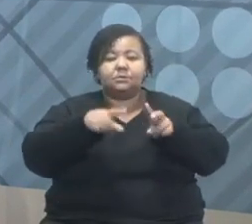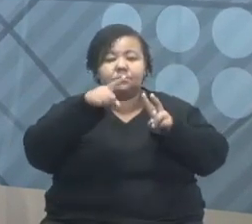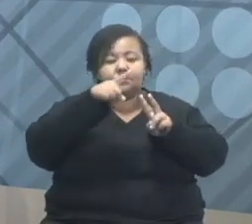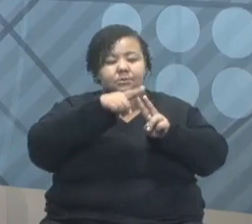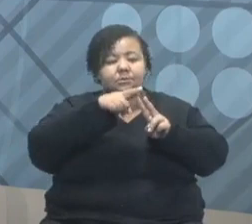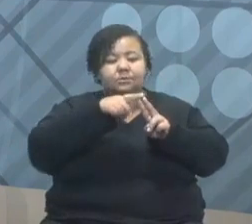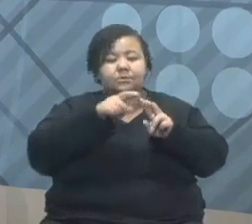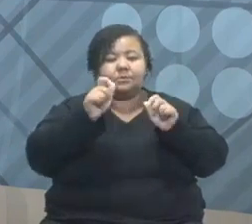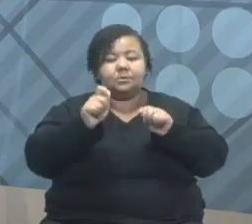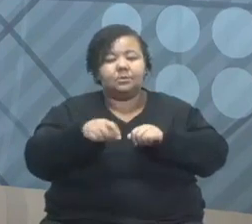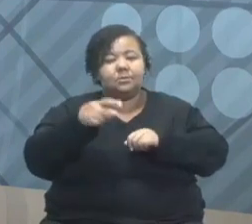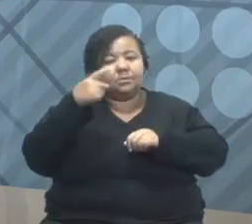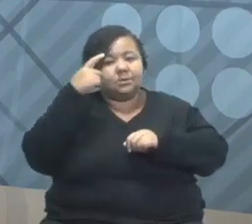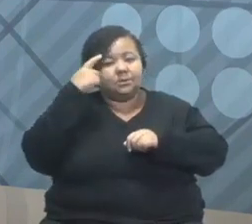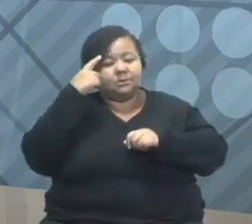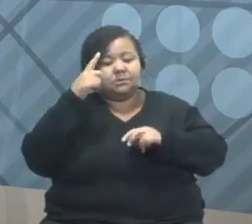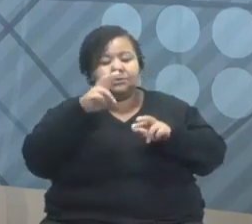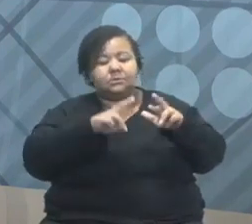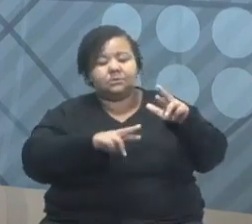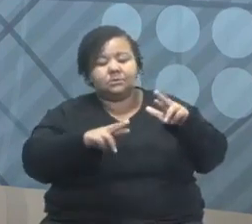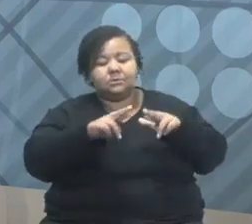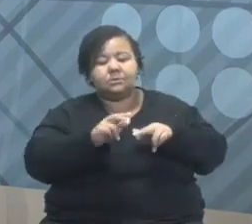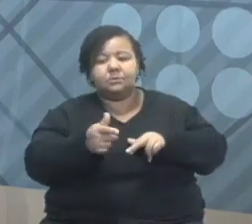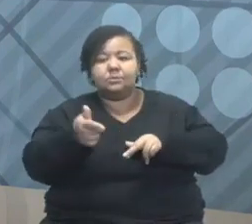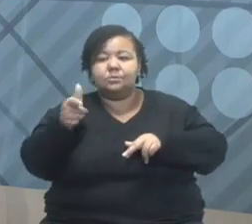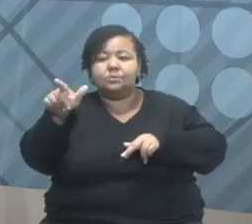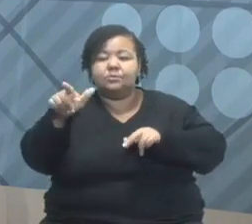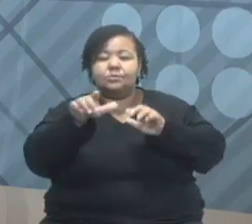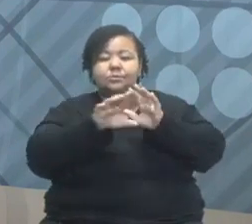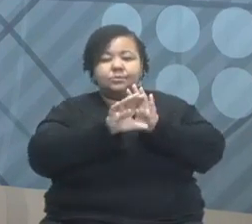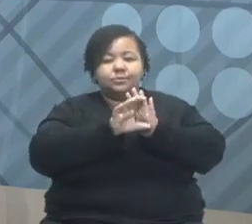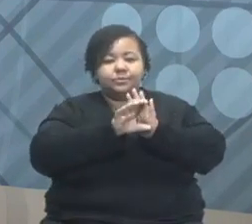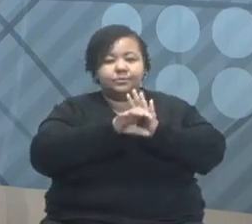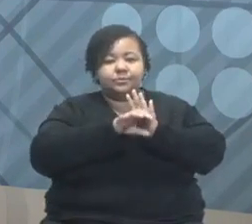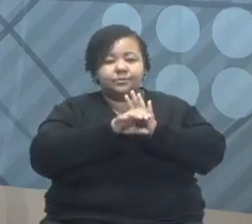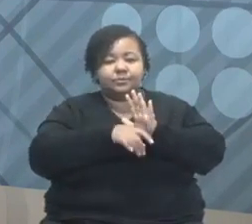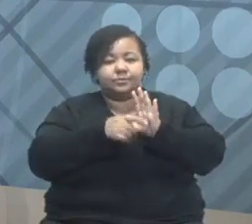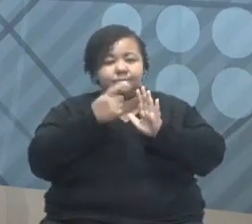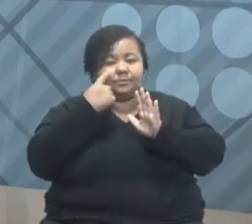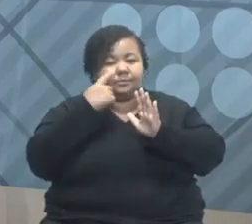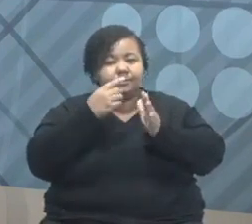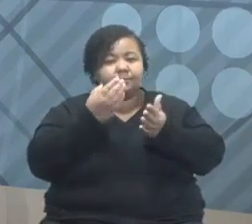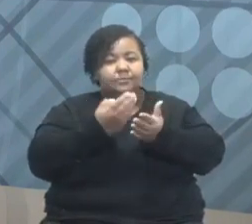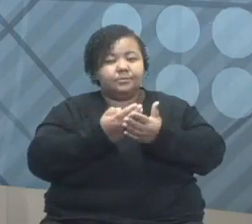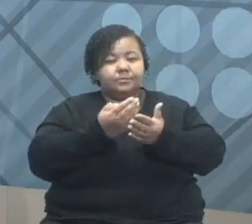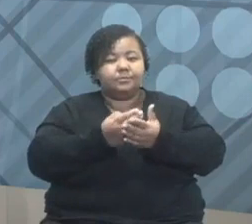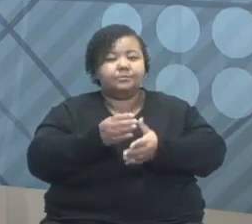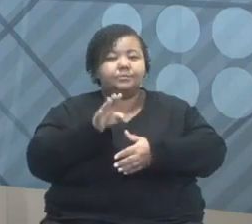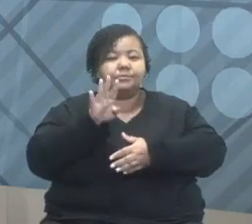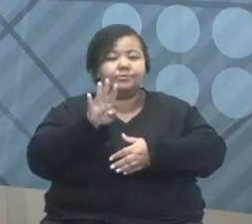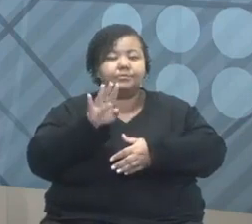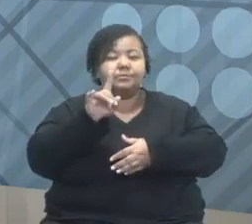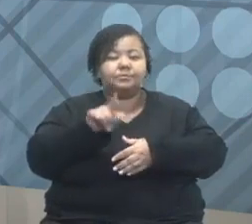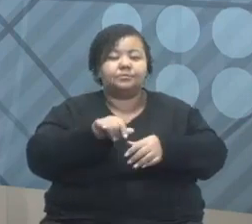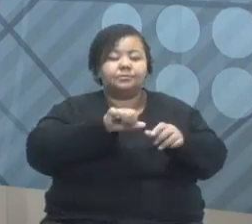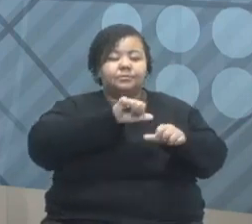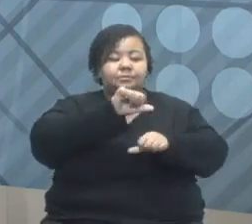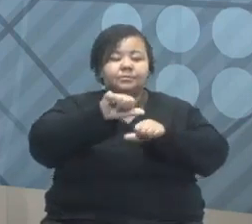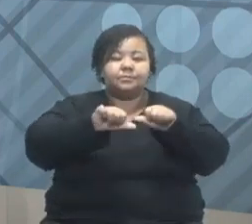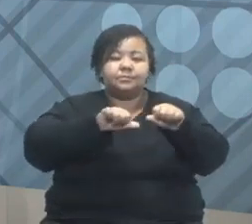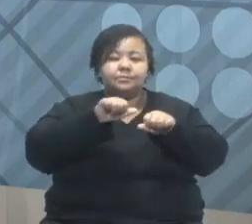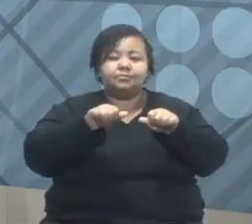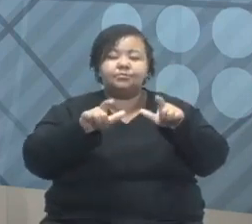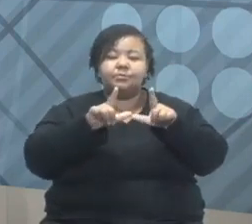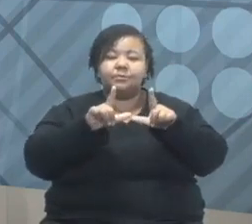e analisar esse caso também com outro conceito que veremos na nossa aula 4, que referente a transformações lineares.